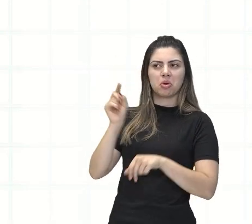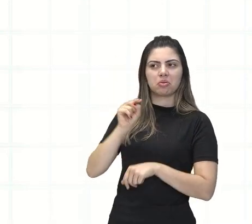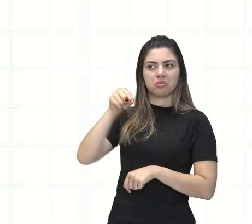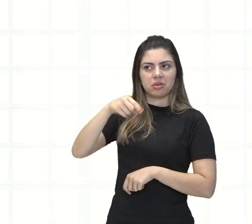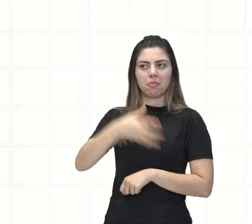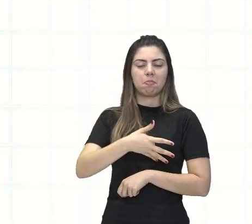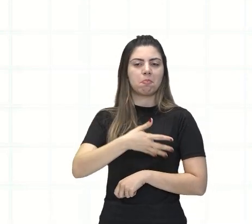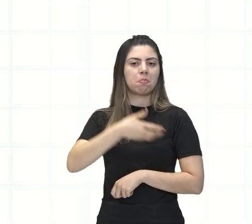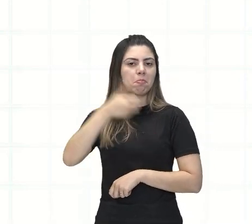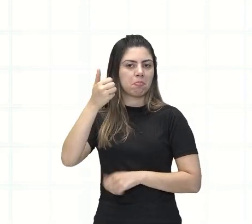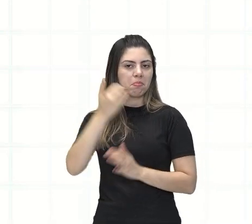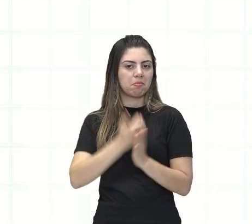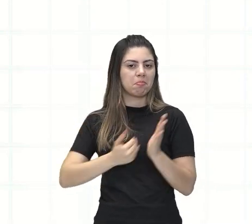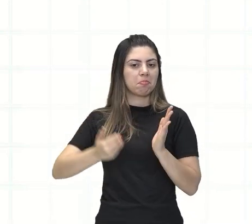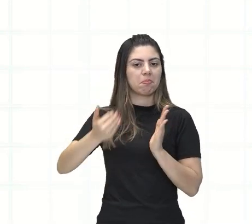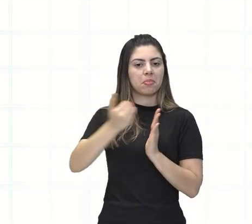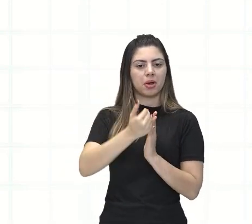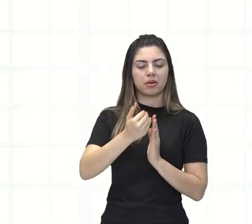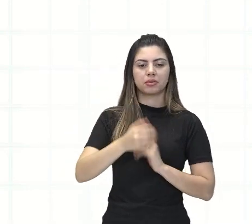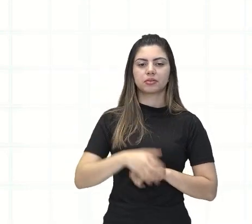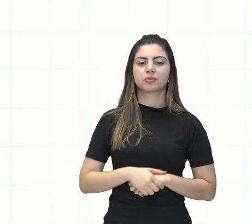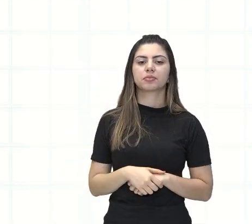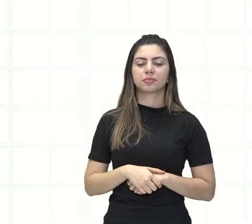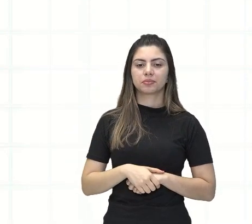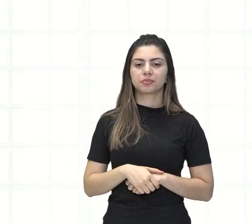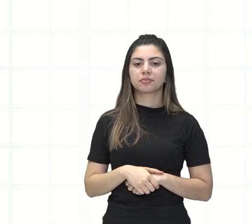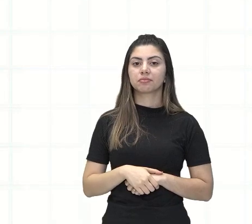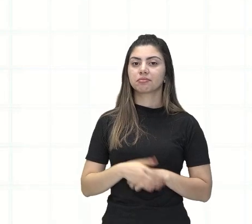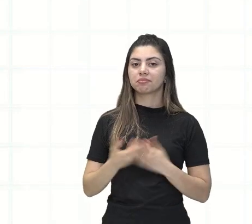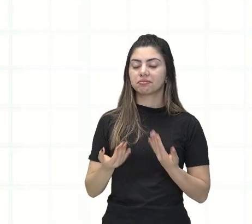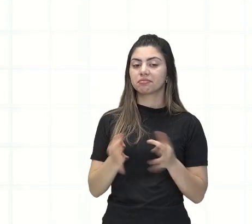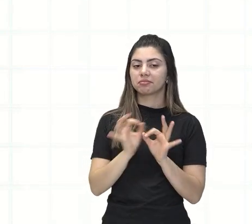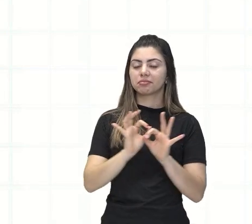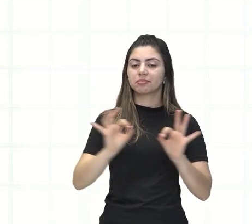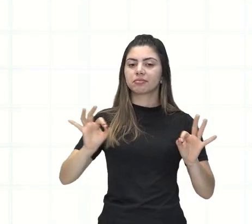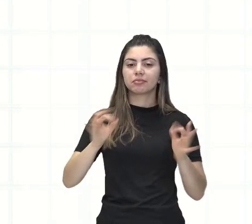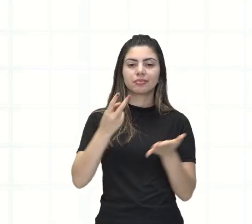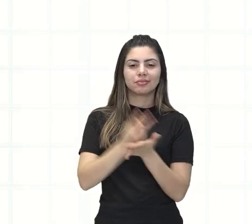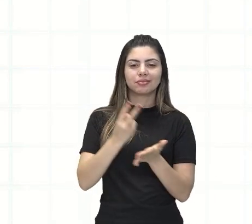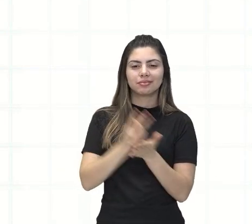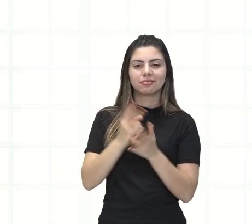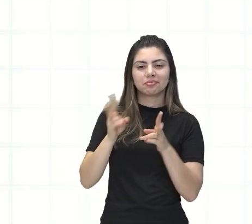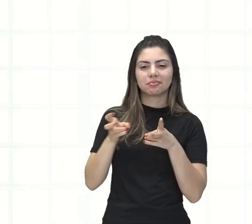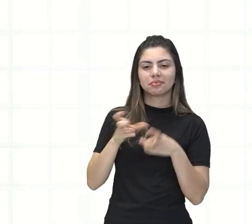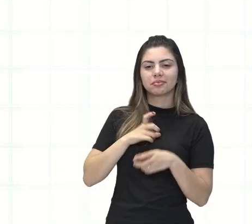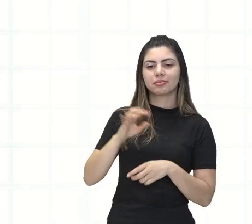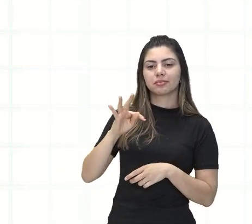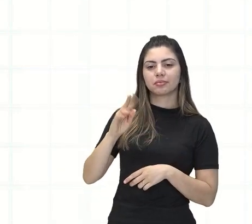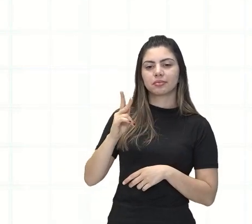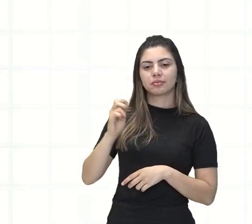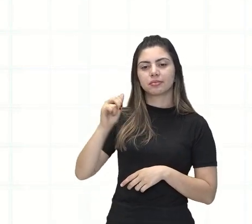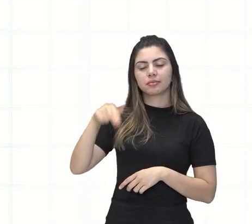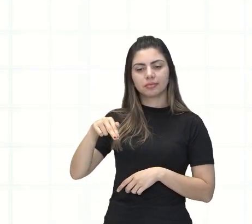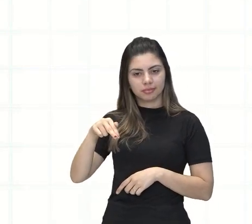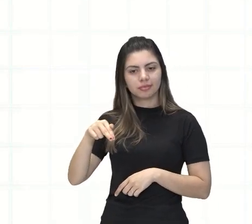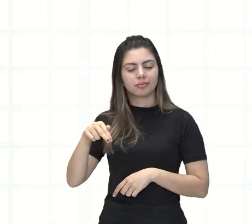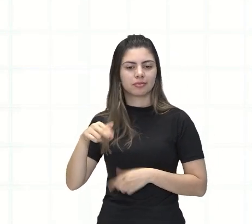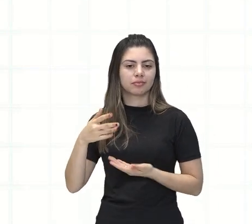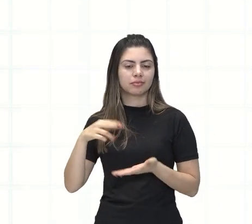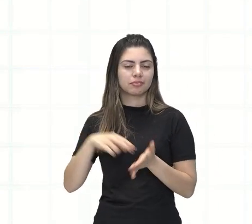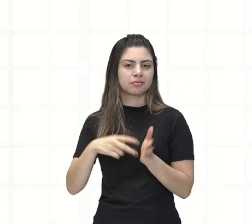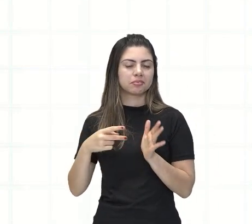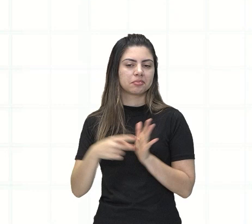is more beautiful than yesterday. Sempre com o than, que significa do que, né?